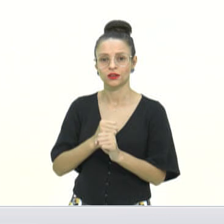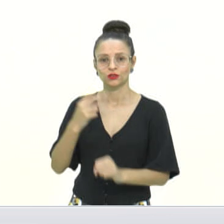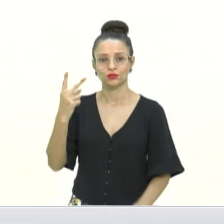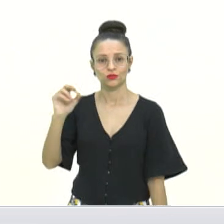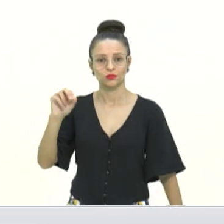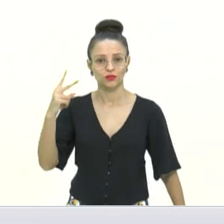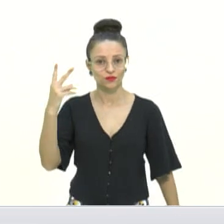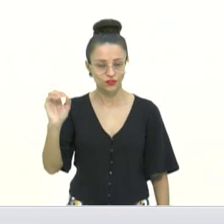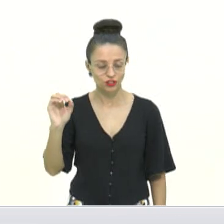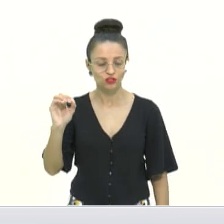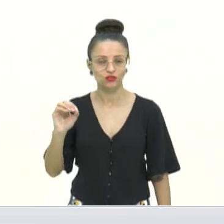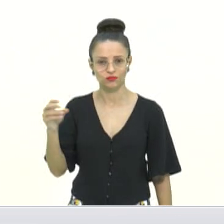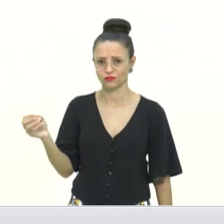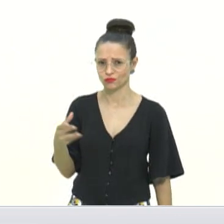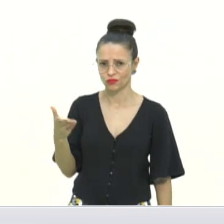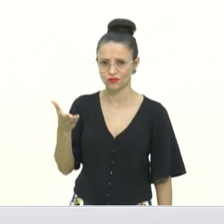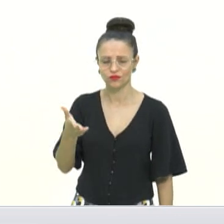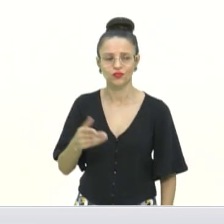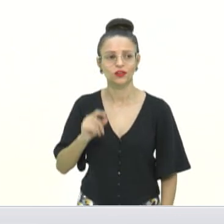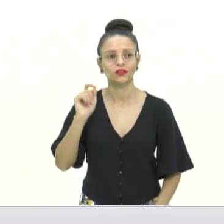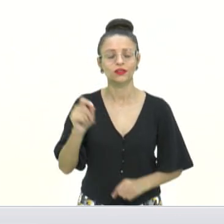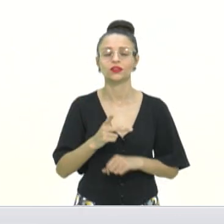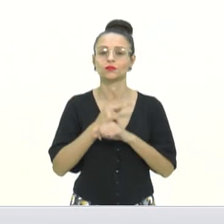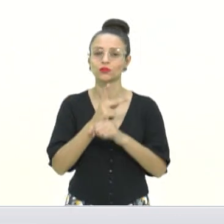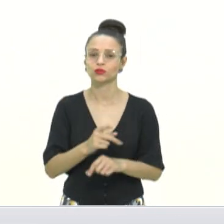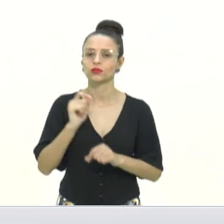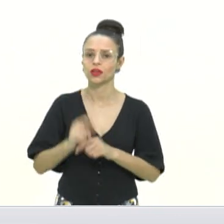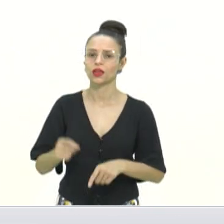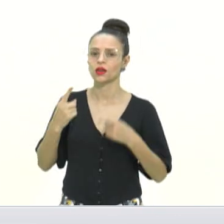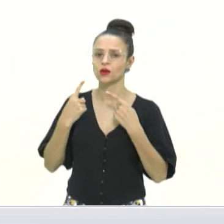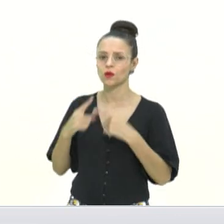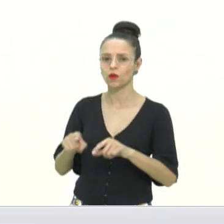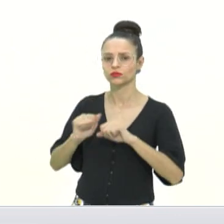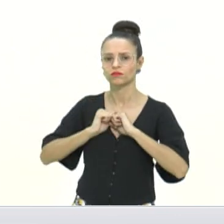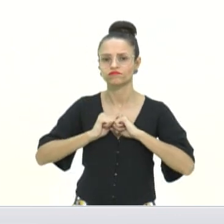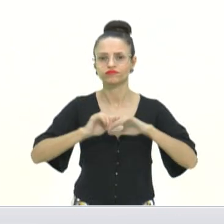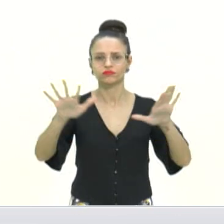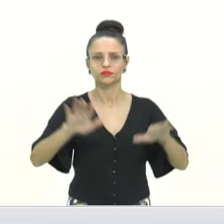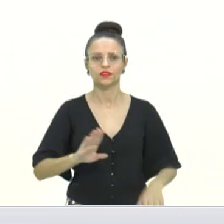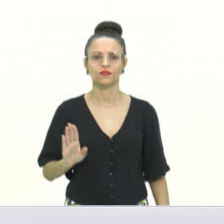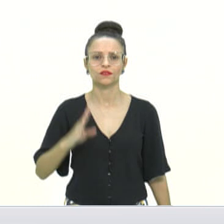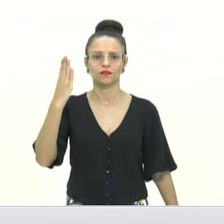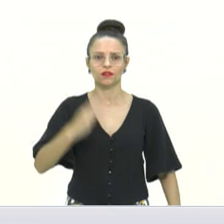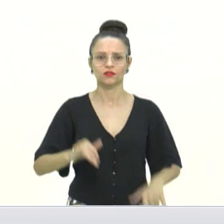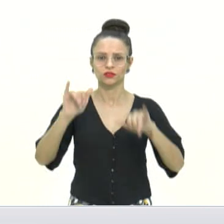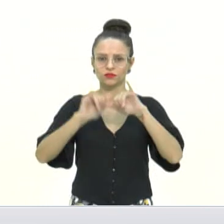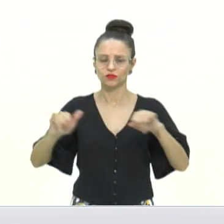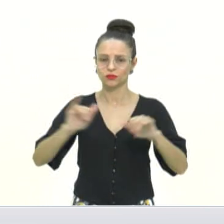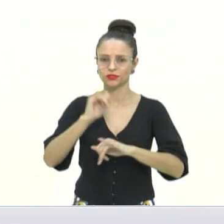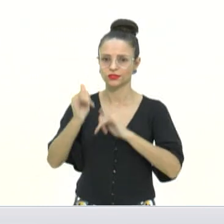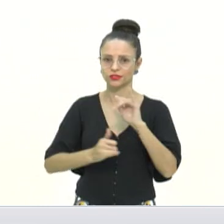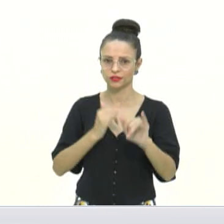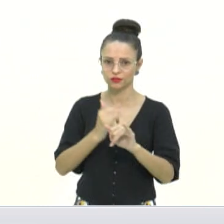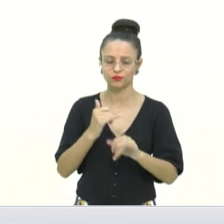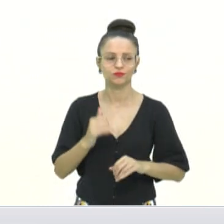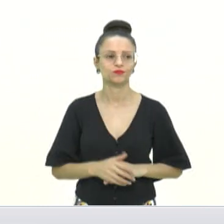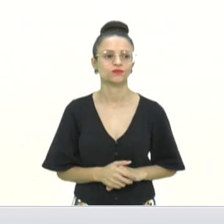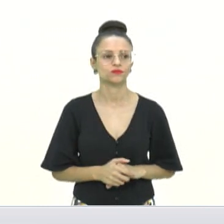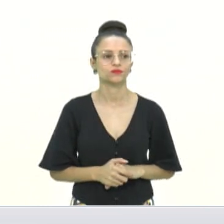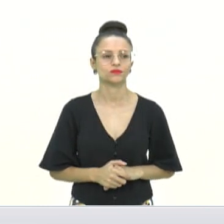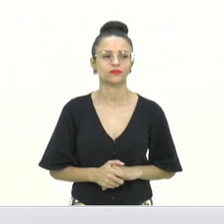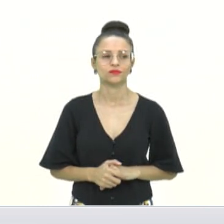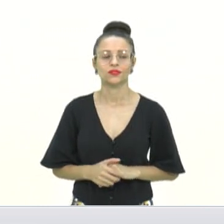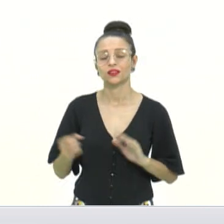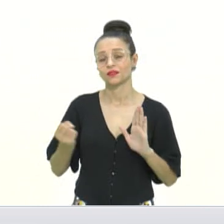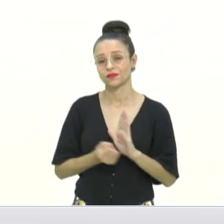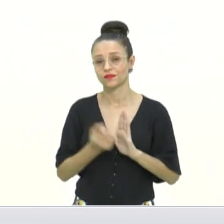2020, recente, que busca combater a disseminação de informações falsas na internet.